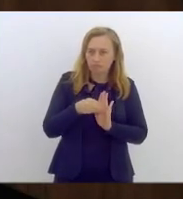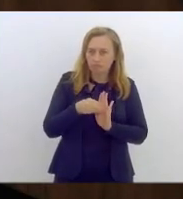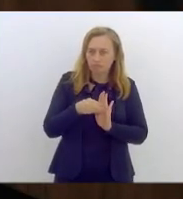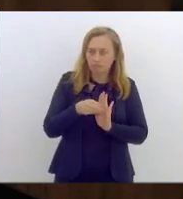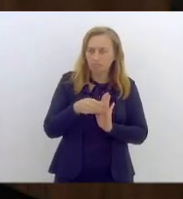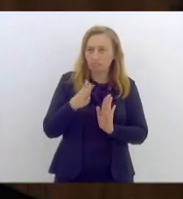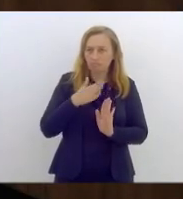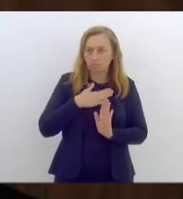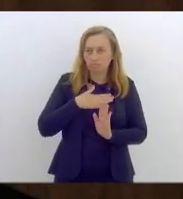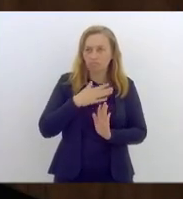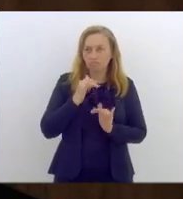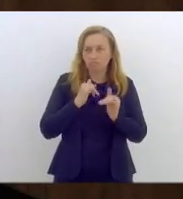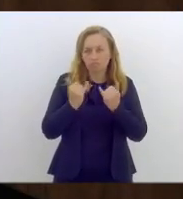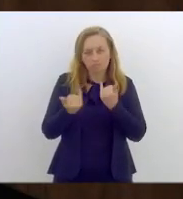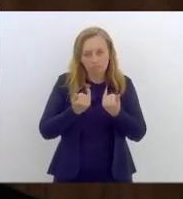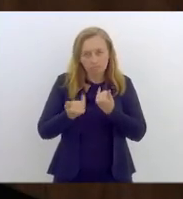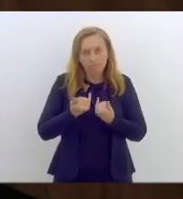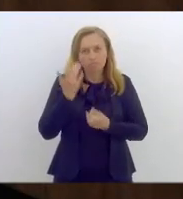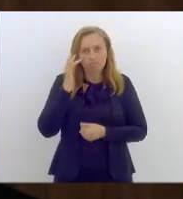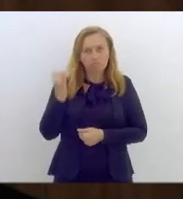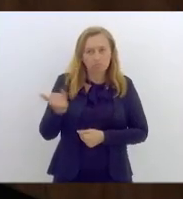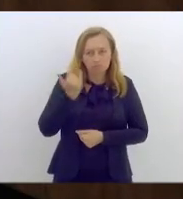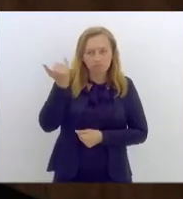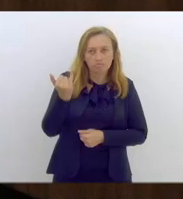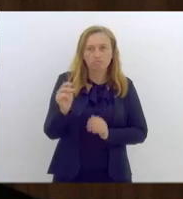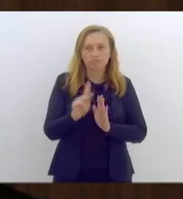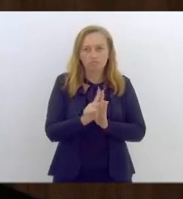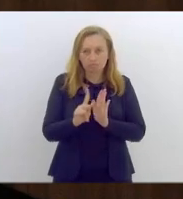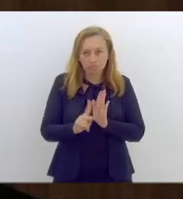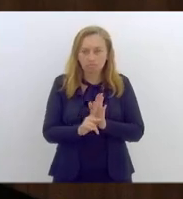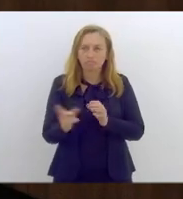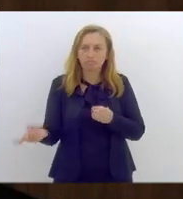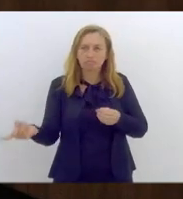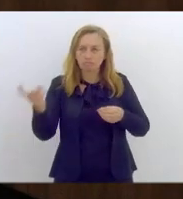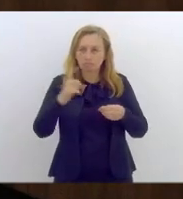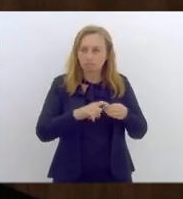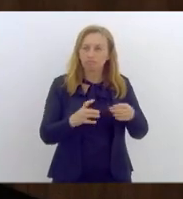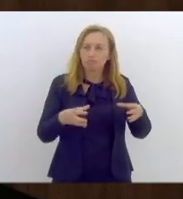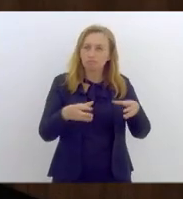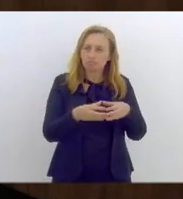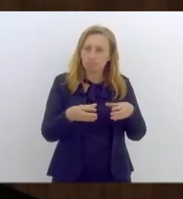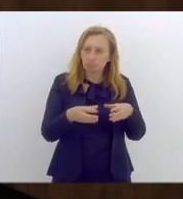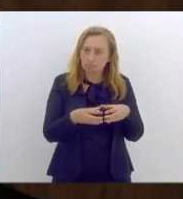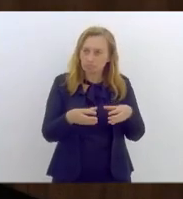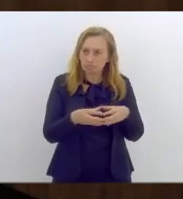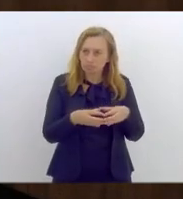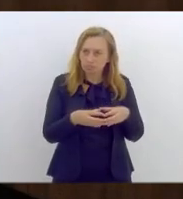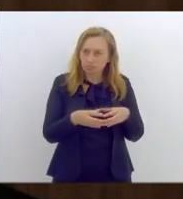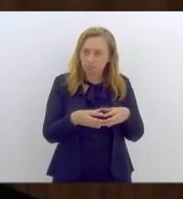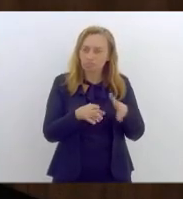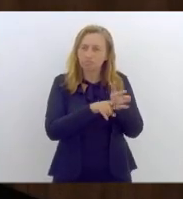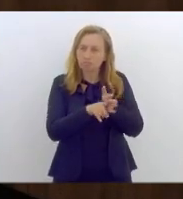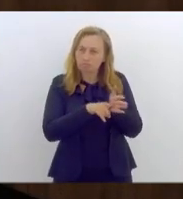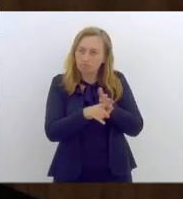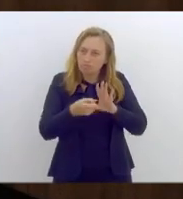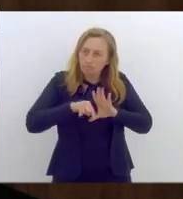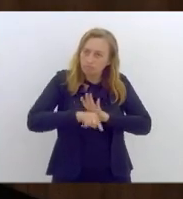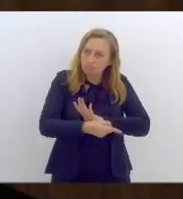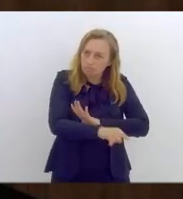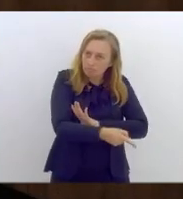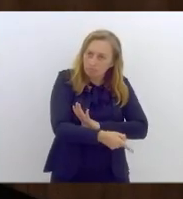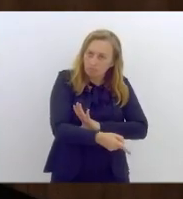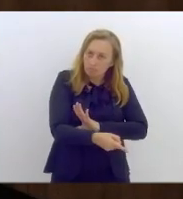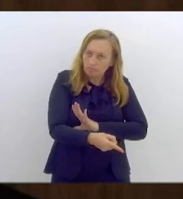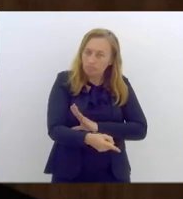no meu parecer porque eu acho importante que esse projeto volte as comissões para uma análise melhor